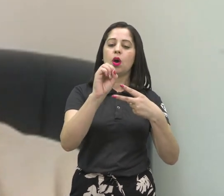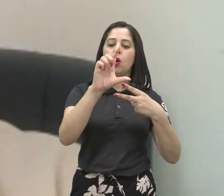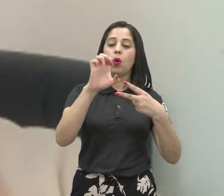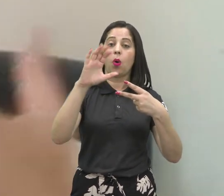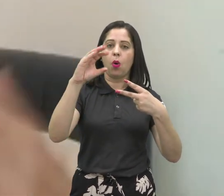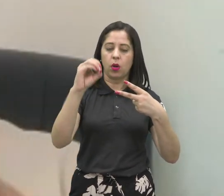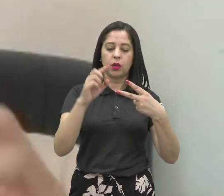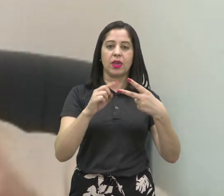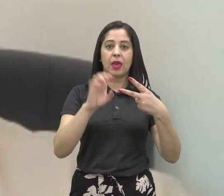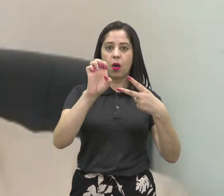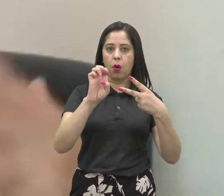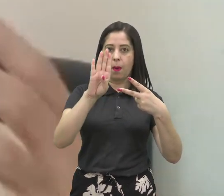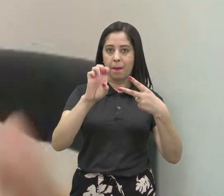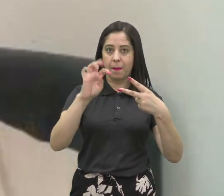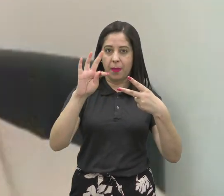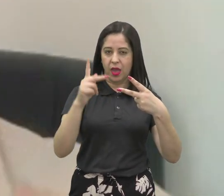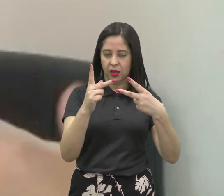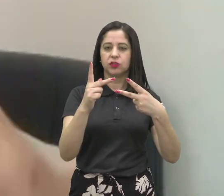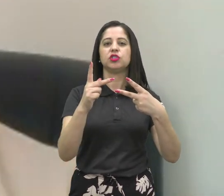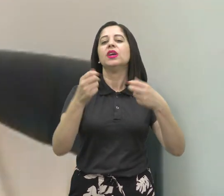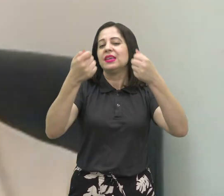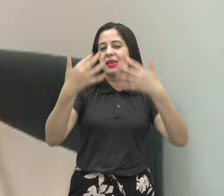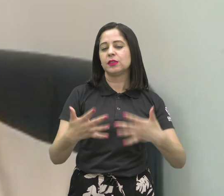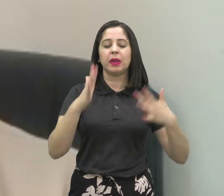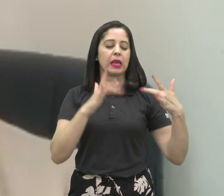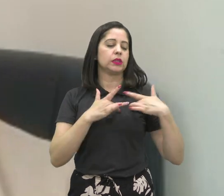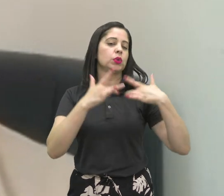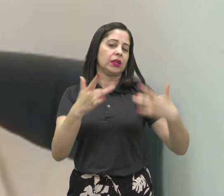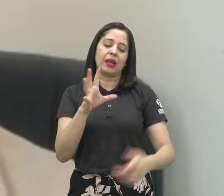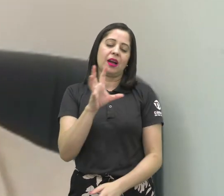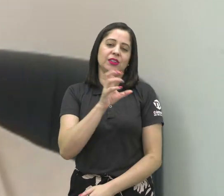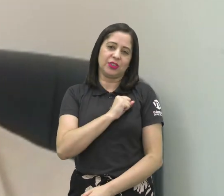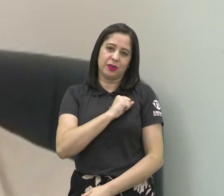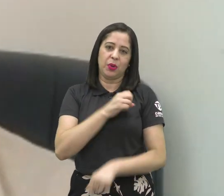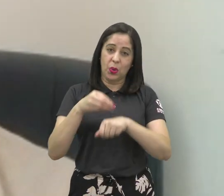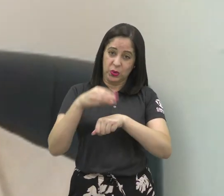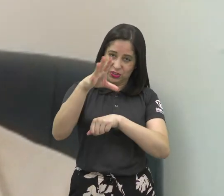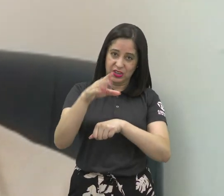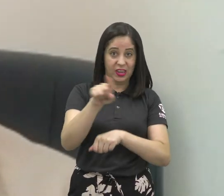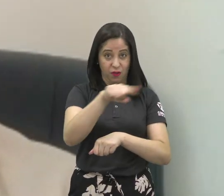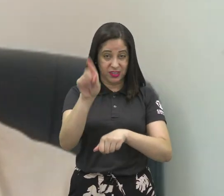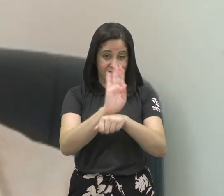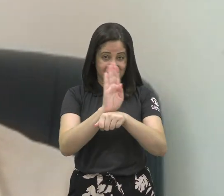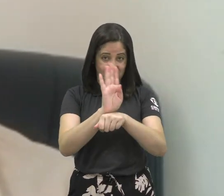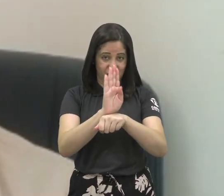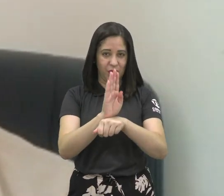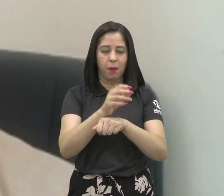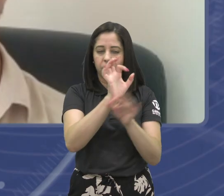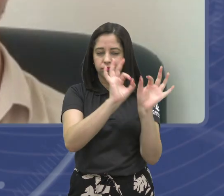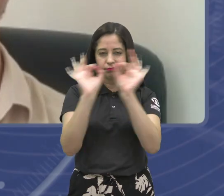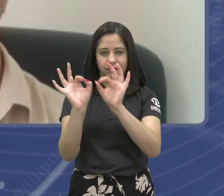que também favorecia muito essa questão da solidariedade e muito dessa questão do amor. Então fica 2 dicas de filmes aí para a galera que eu acho que fazem muito